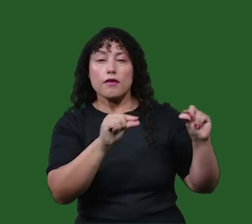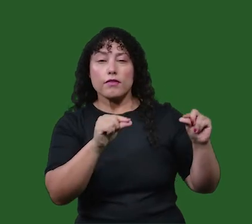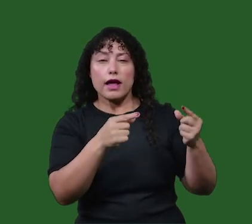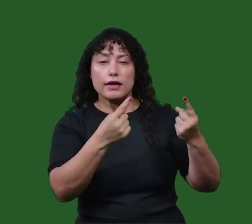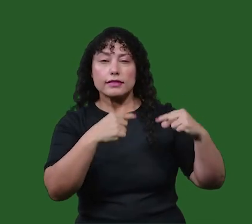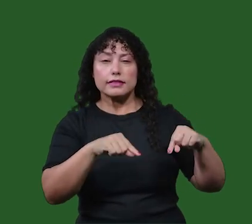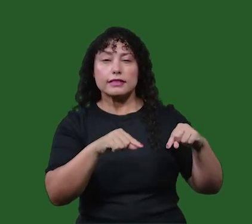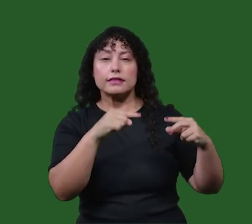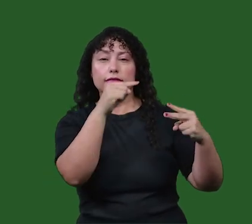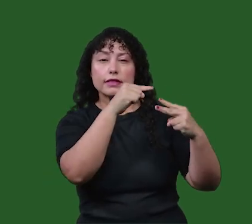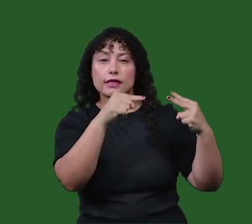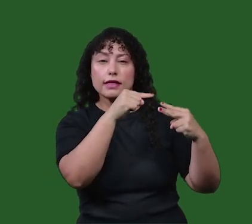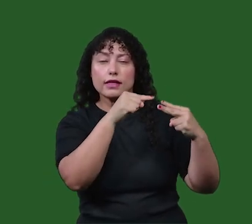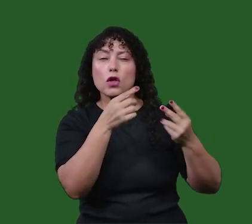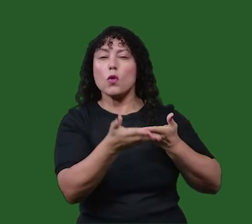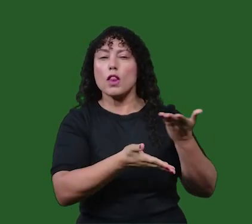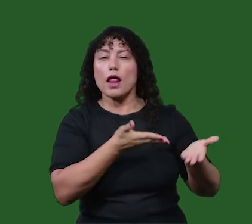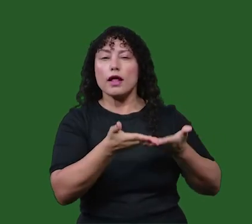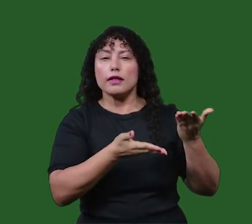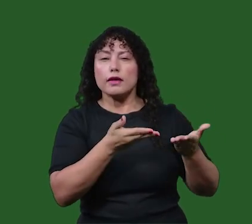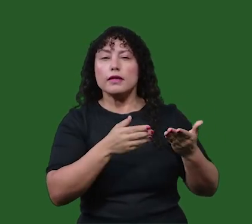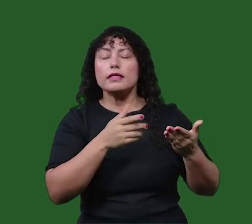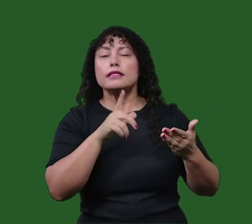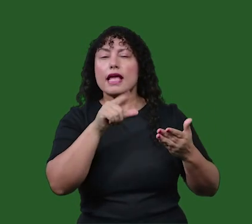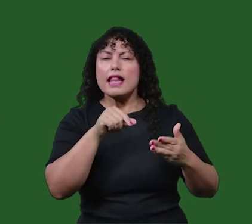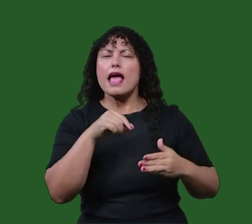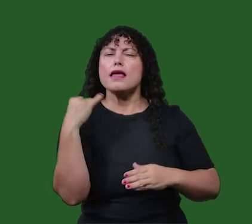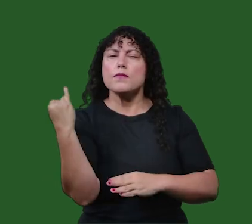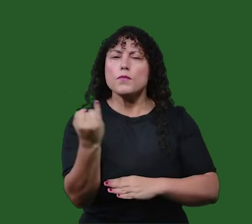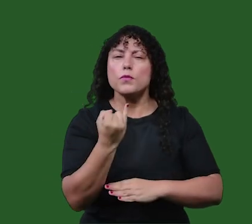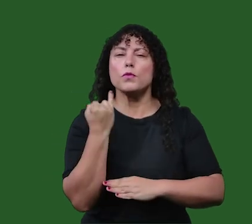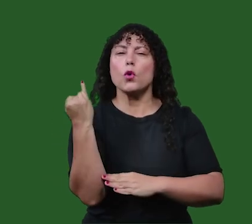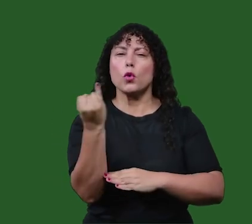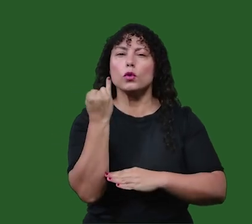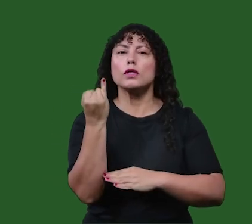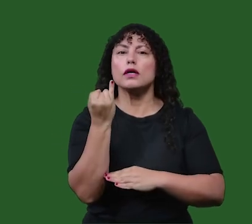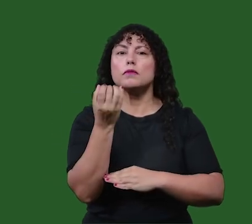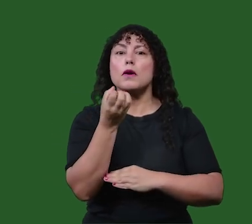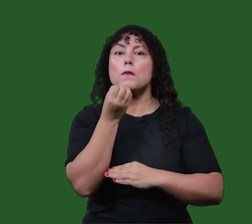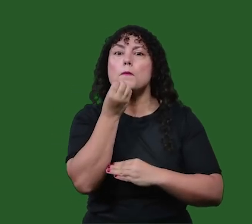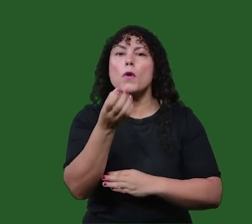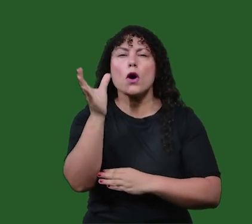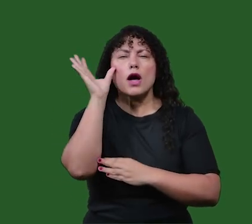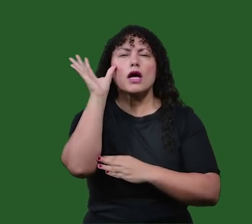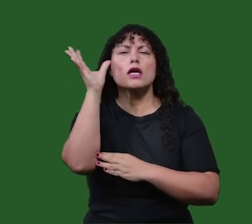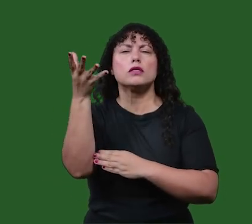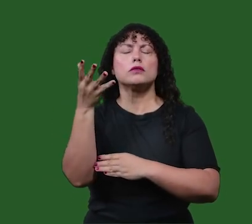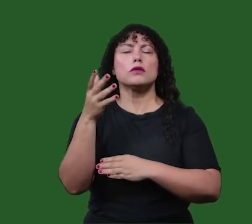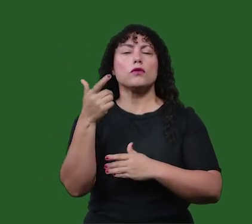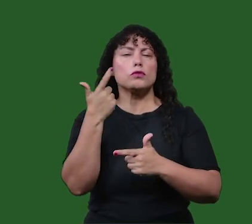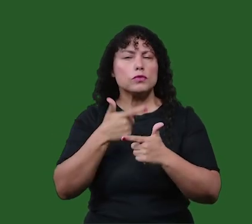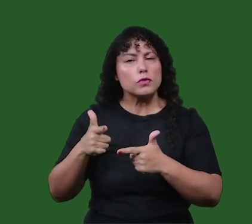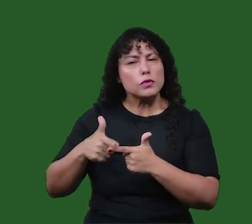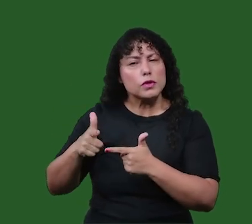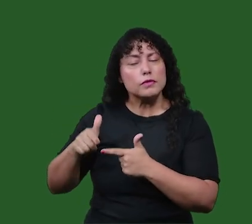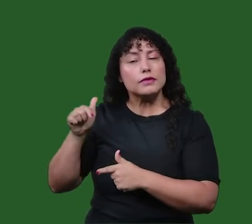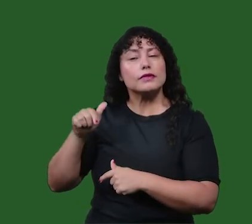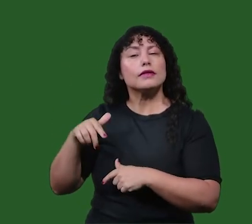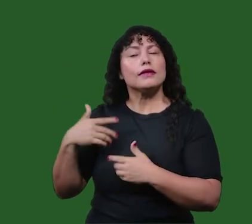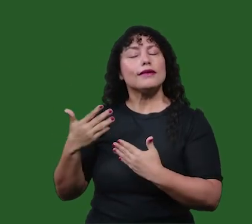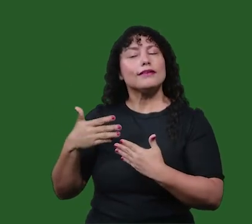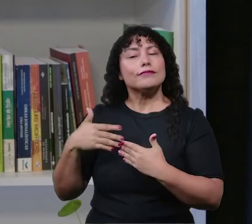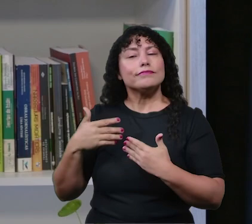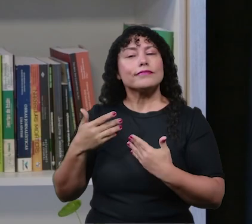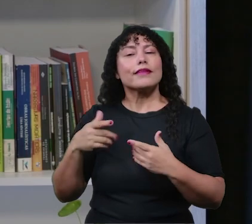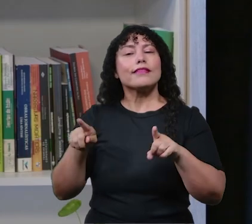né, frases que eu coloquei, esses dois itens que eu tratei aí, se eles não são fundamentais para uma boa decisão, para uma tomada de decisão.